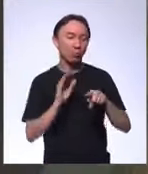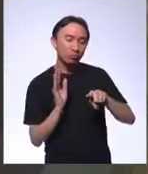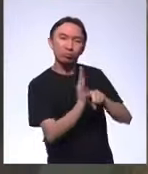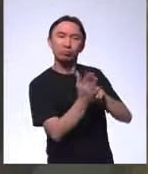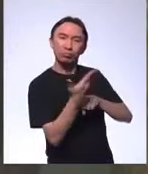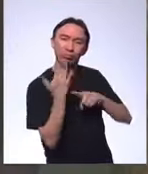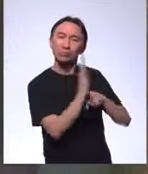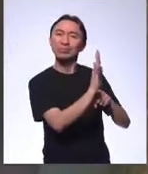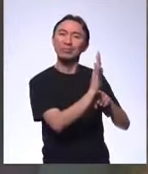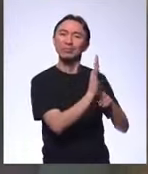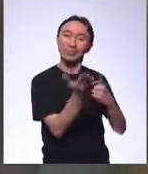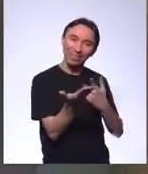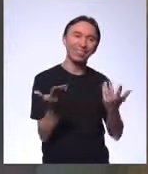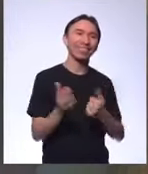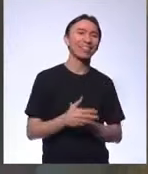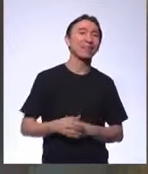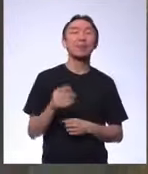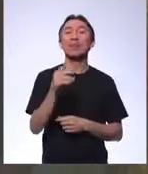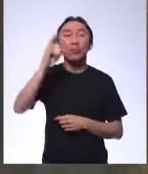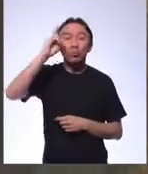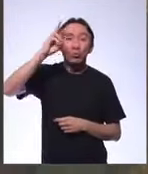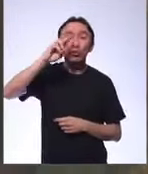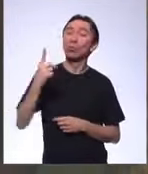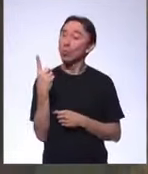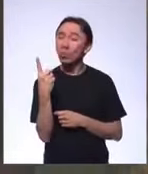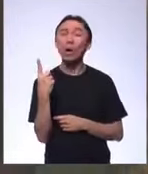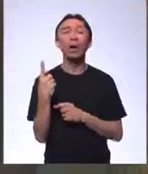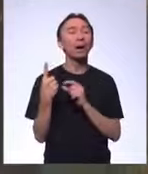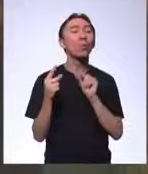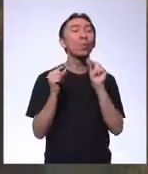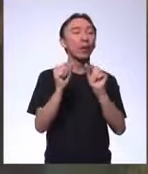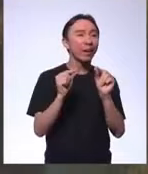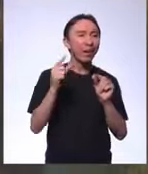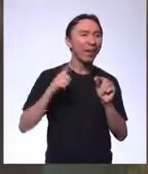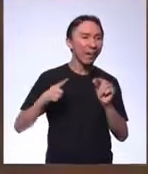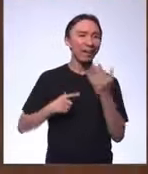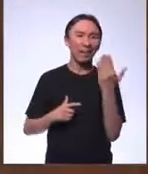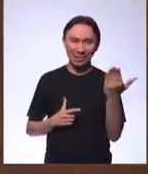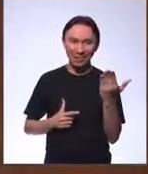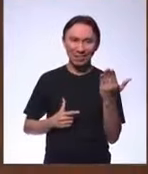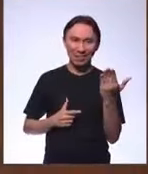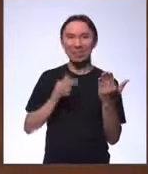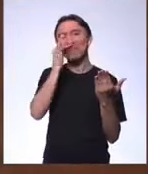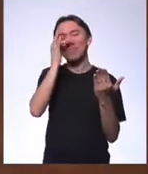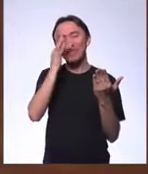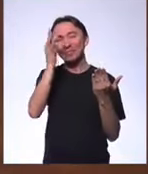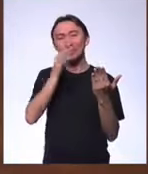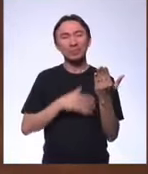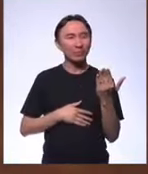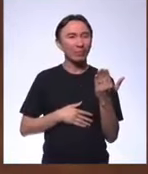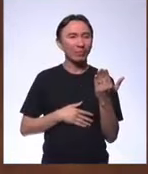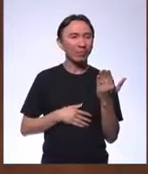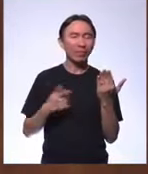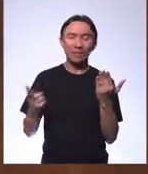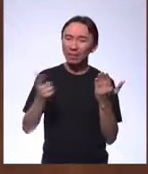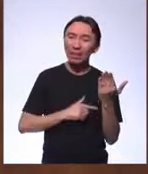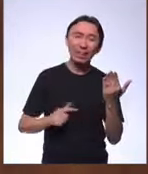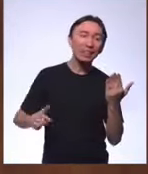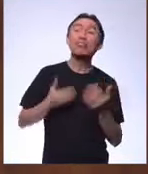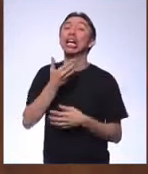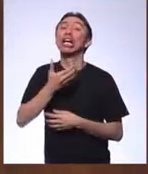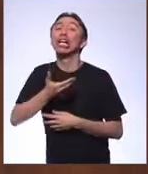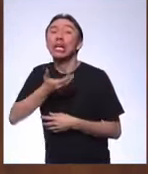companheirismo. E uma das histórias que é possível de escutar aqui nessa cela faz referência a esse cravo. O Natal é um momento